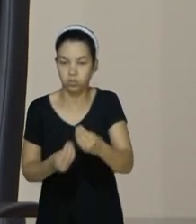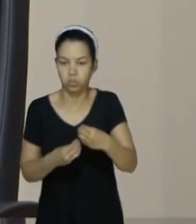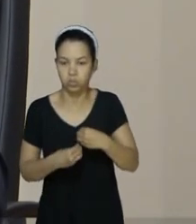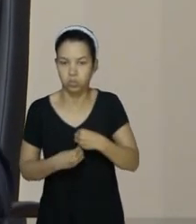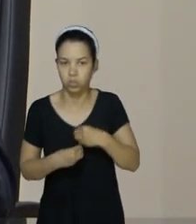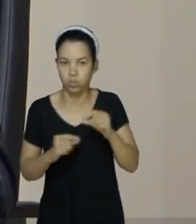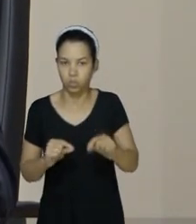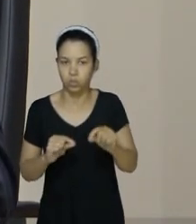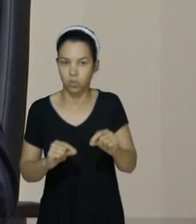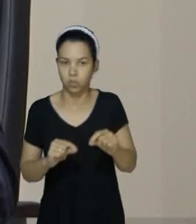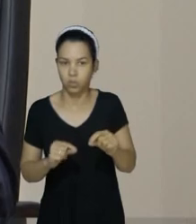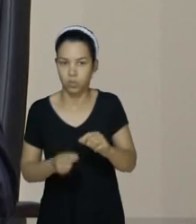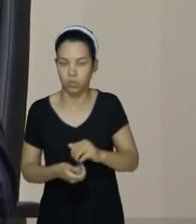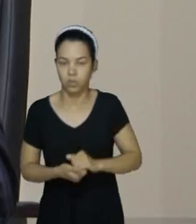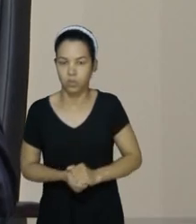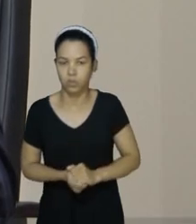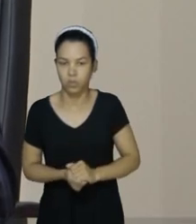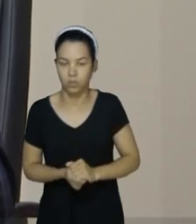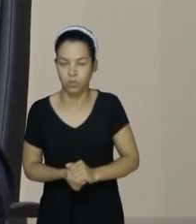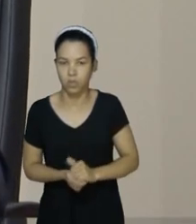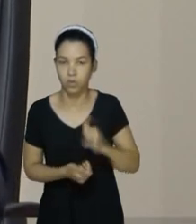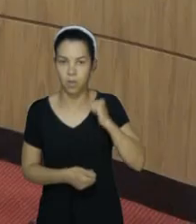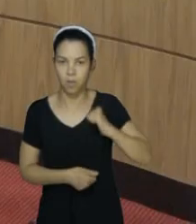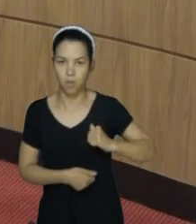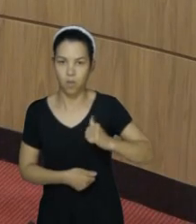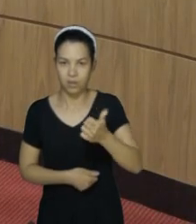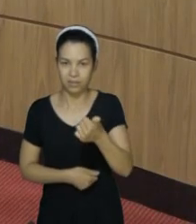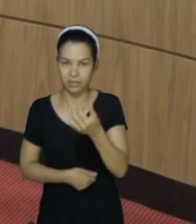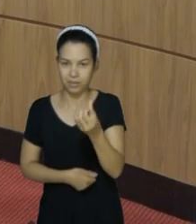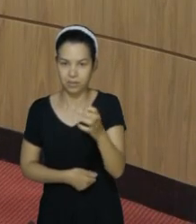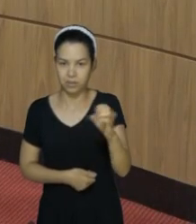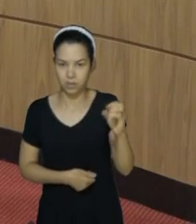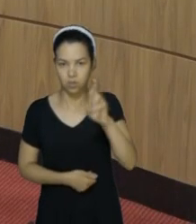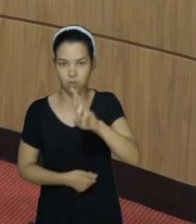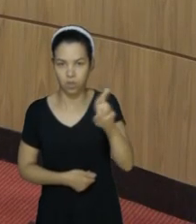uma bolsa de R$ 600.